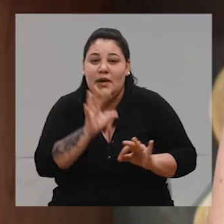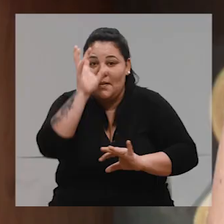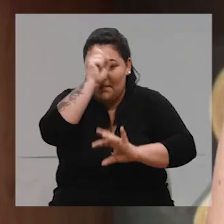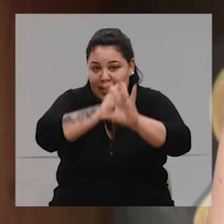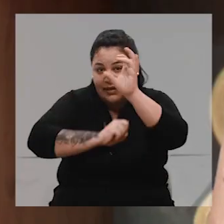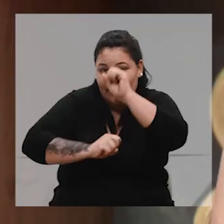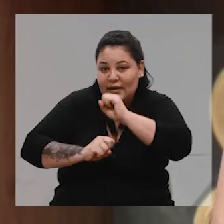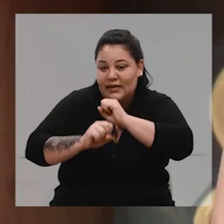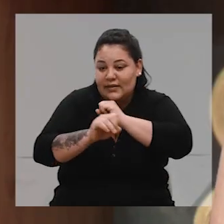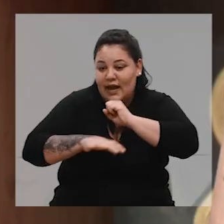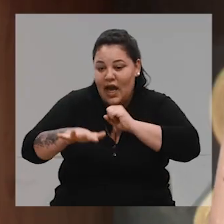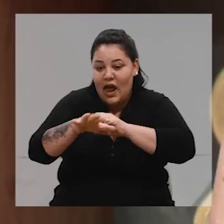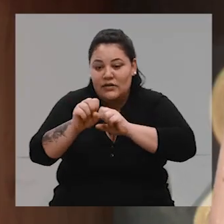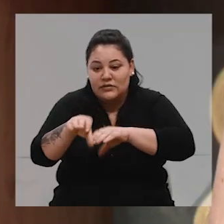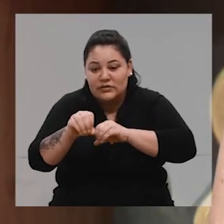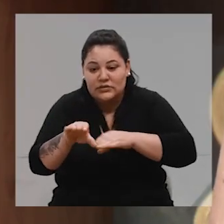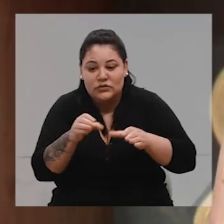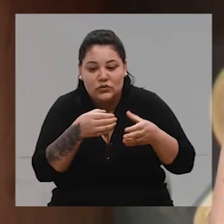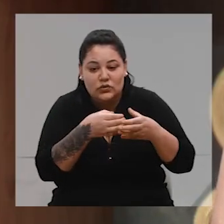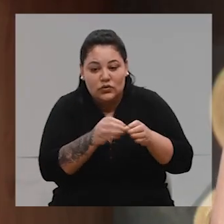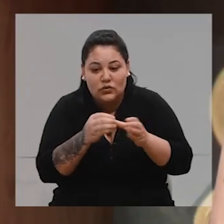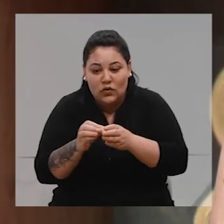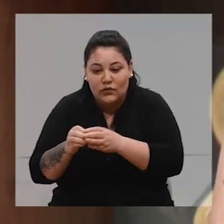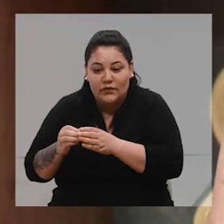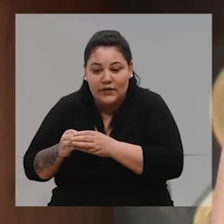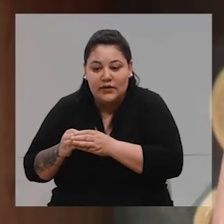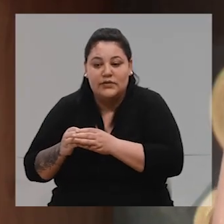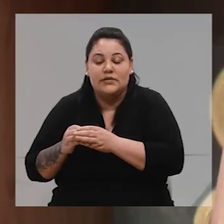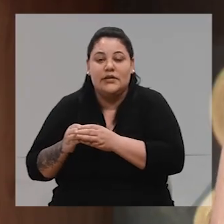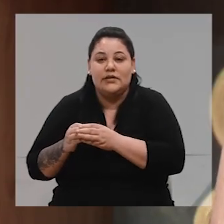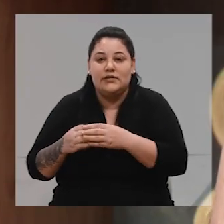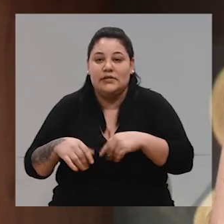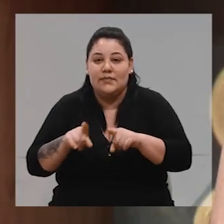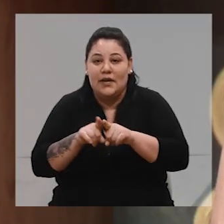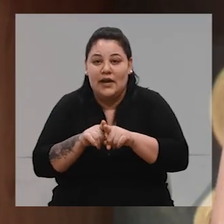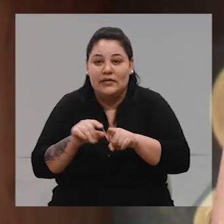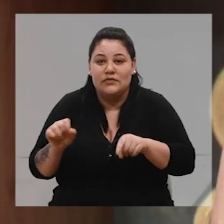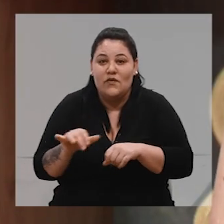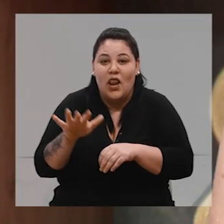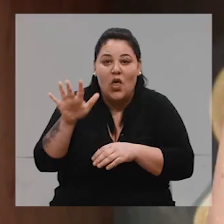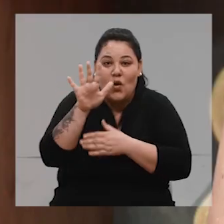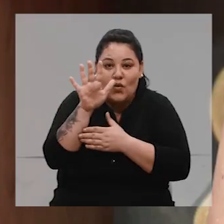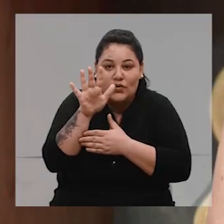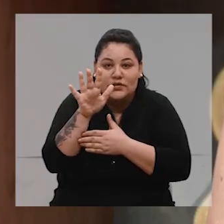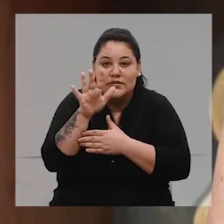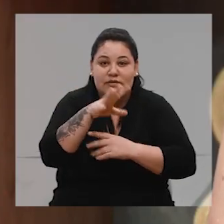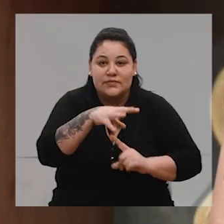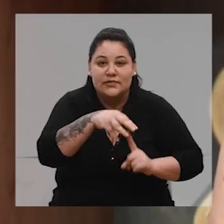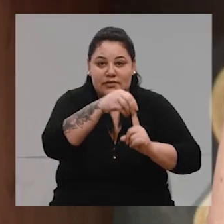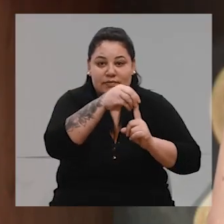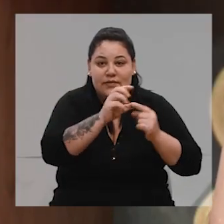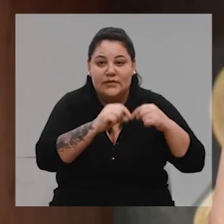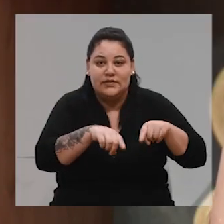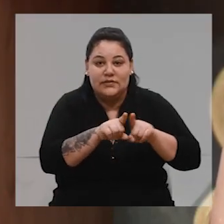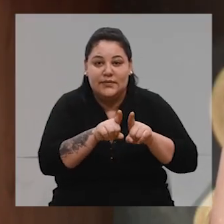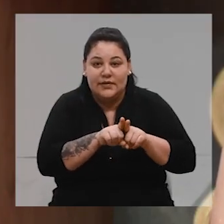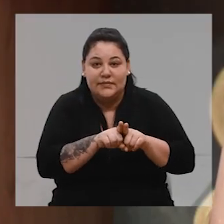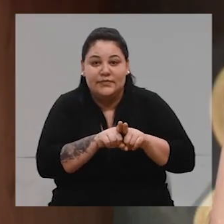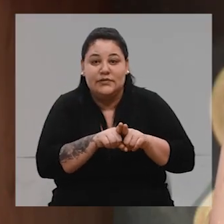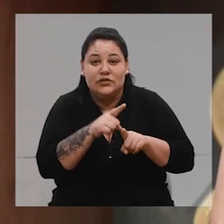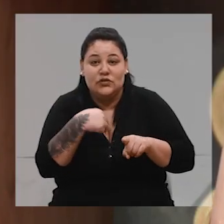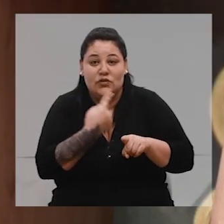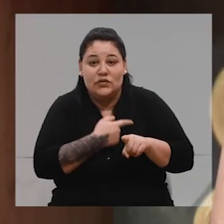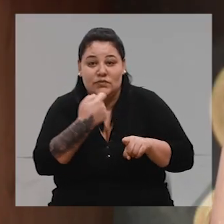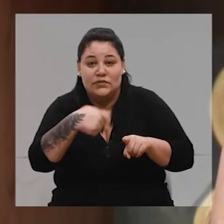né? Tanto para o aprendizado, quanto para a educação, para a convivência, para os valores